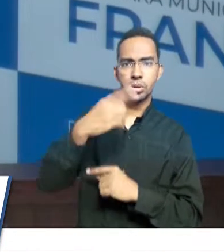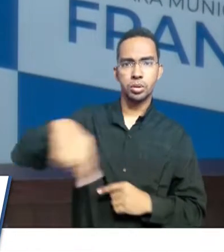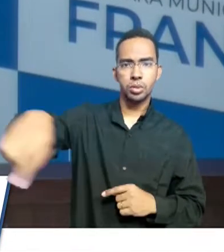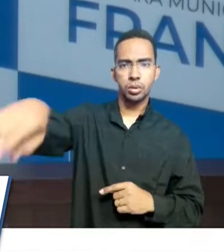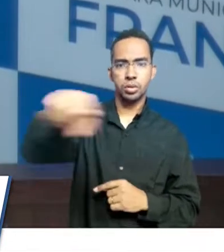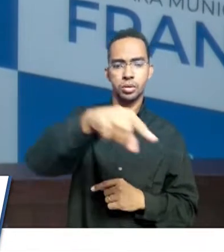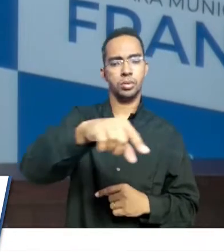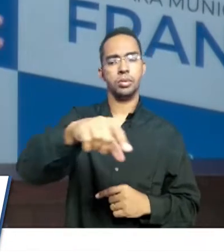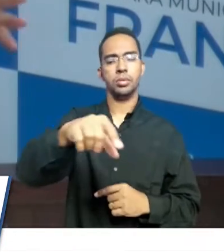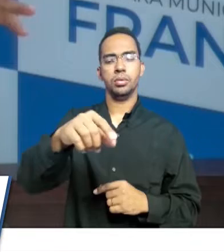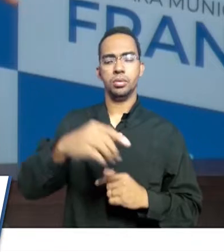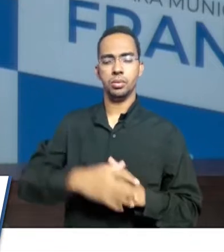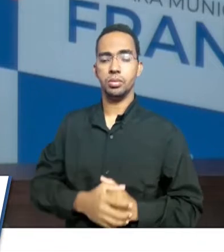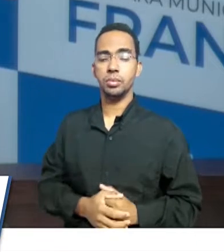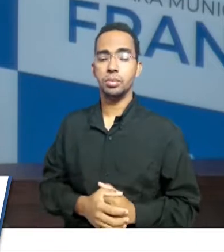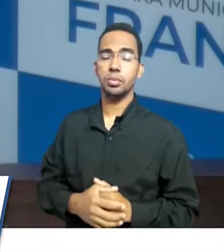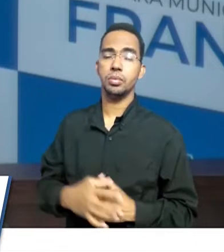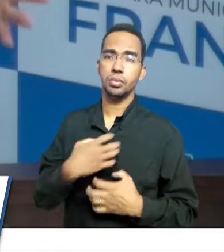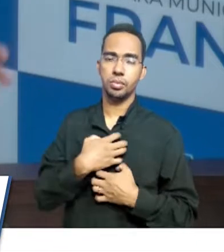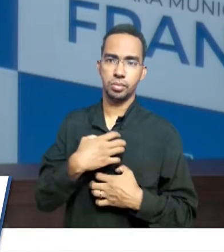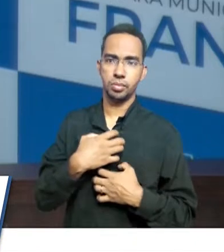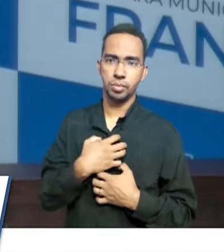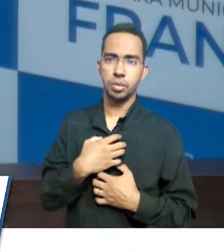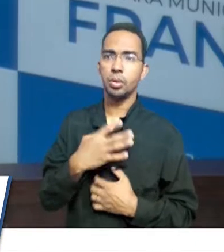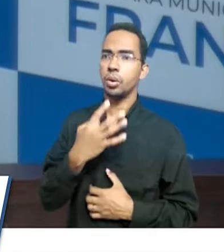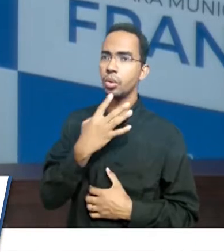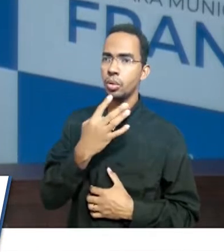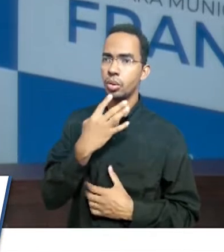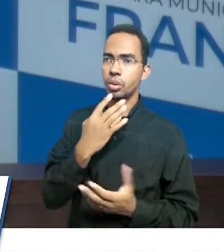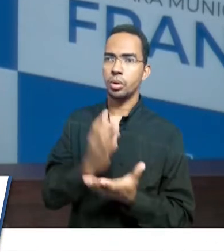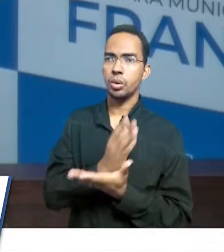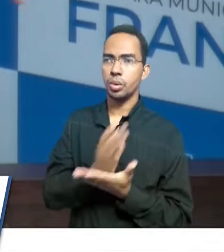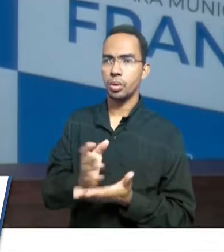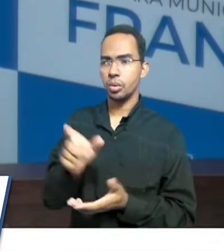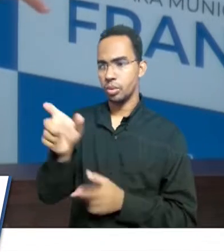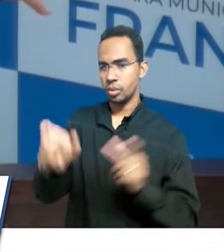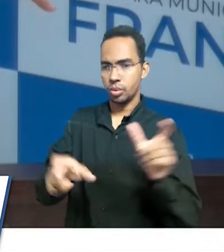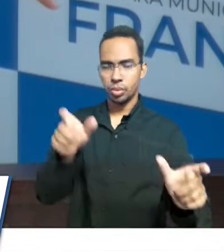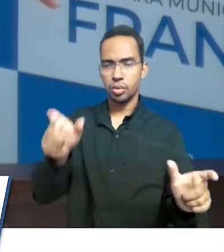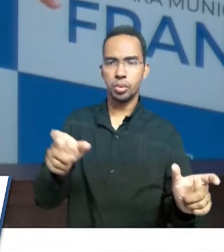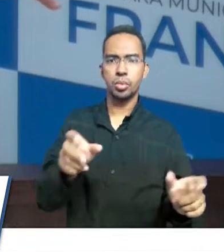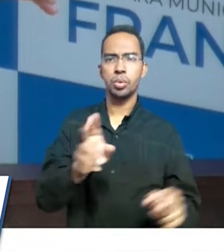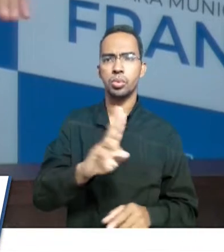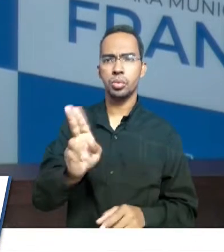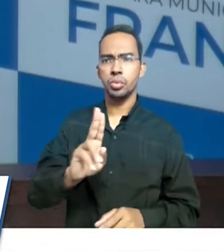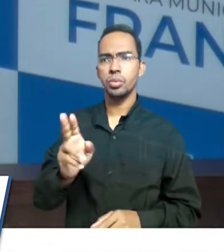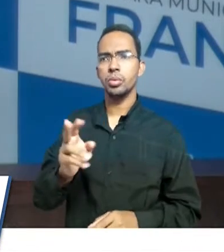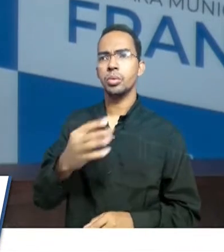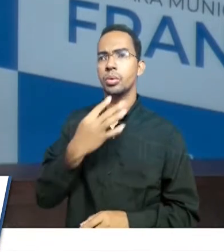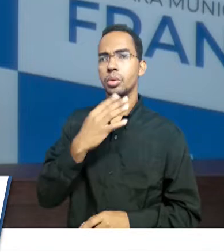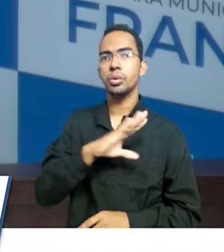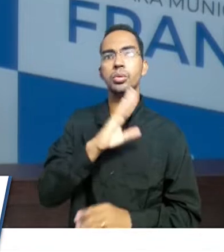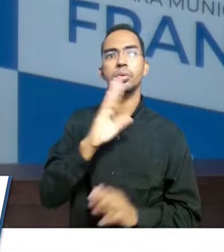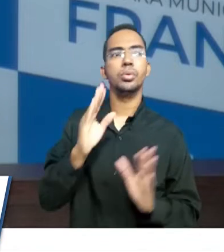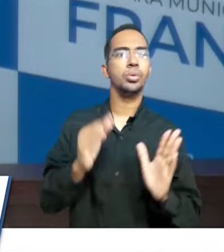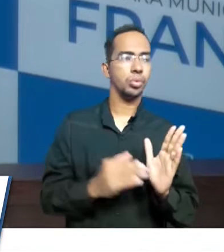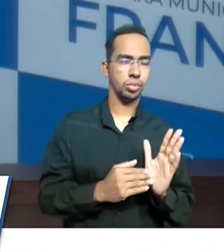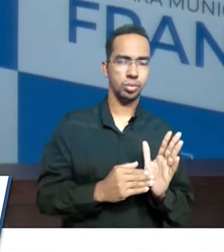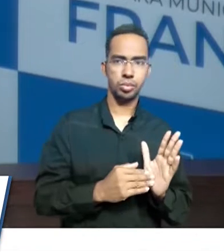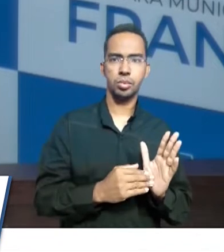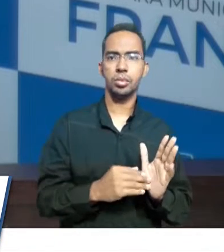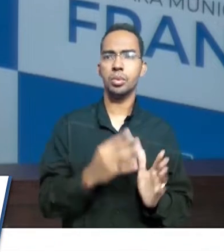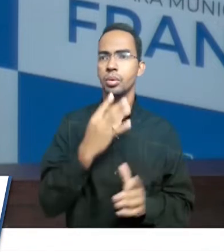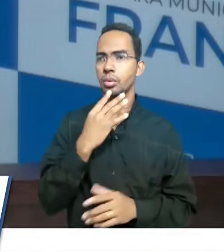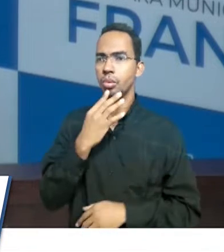nesse sentido. Que eu conheço algum aqui pessoalmente, por nome eu conheço quase todos. Conheço o Claudinei da Rocha, o